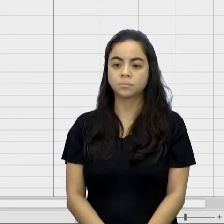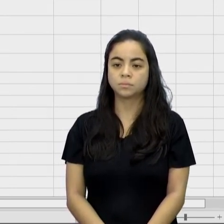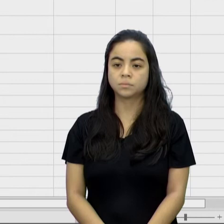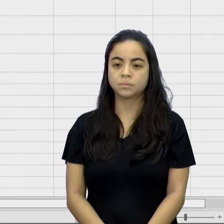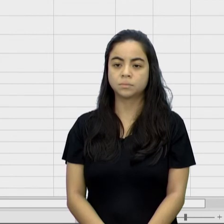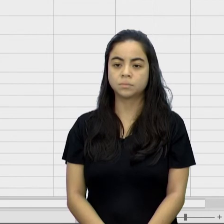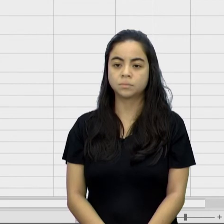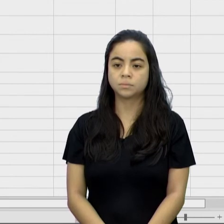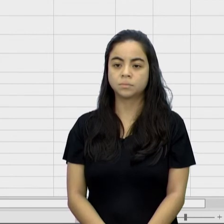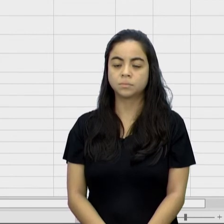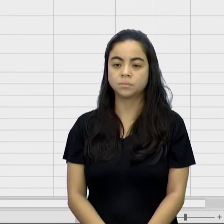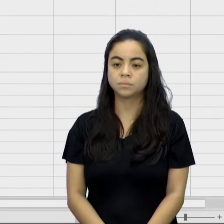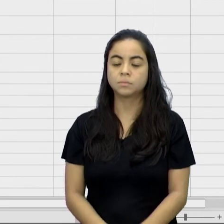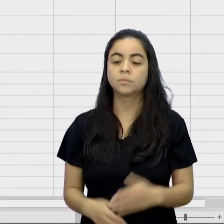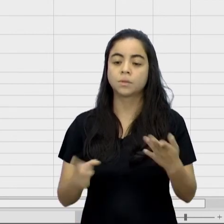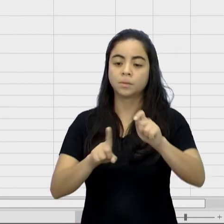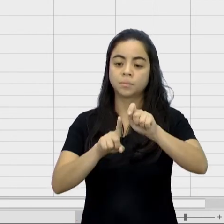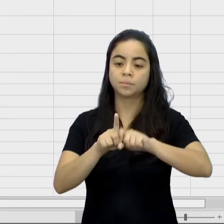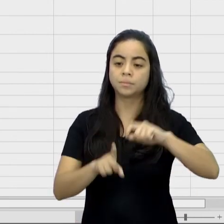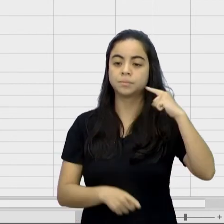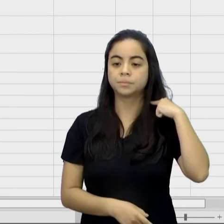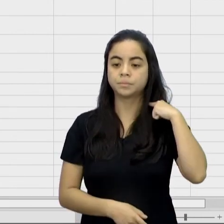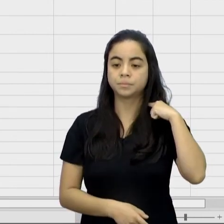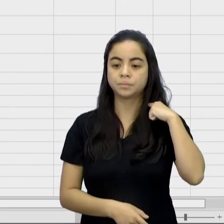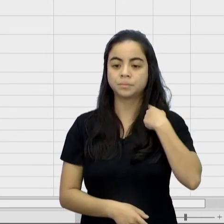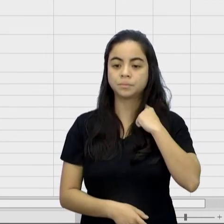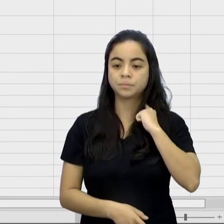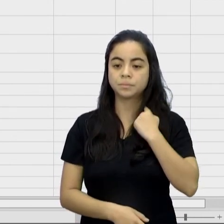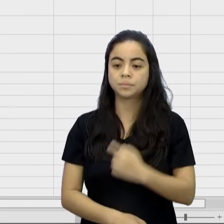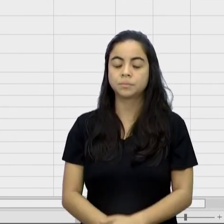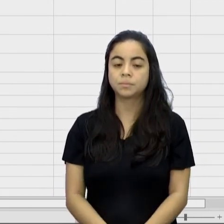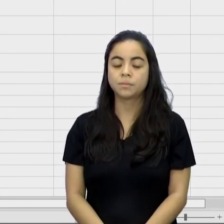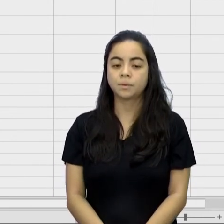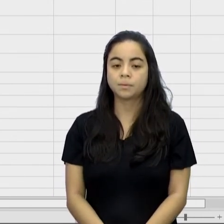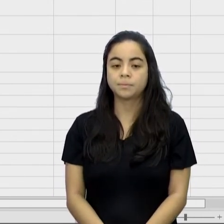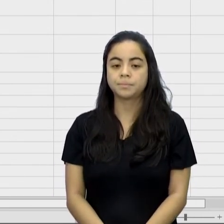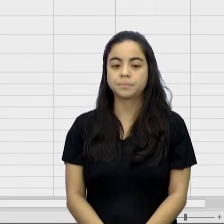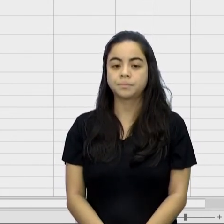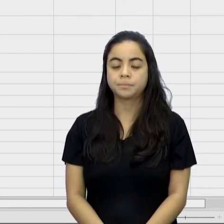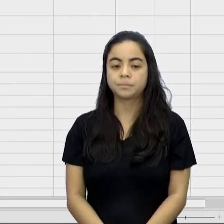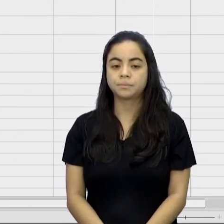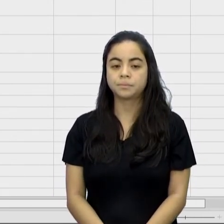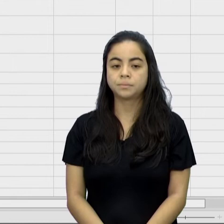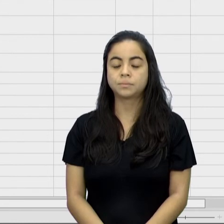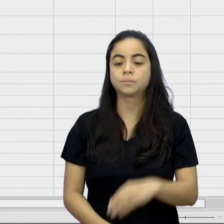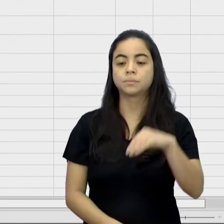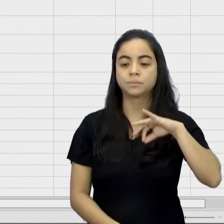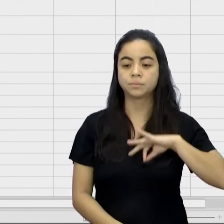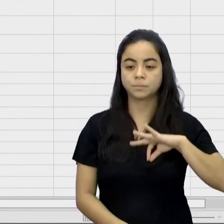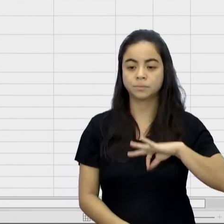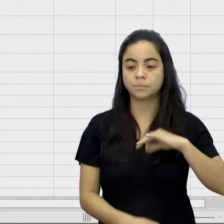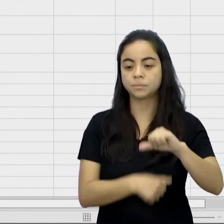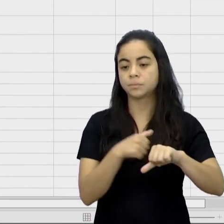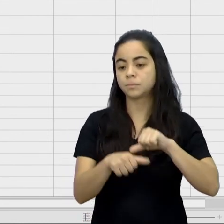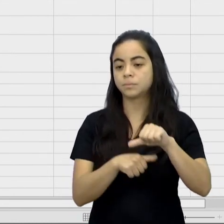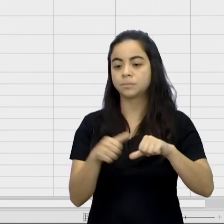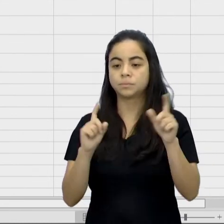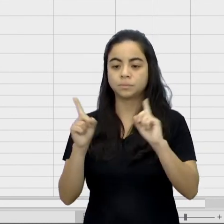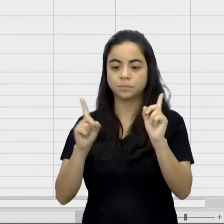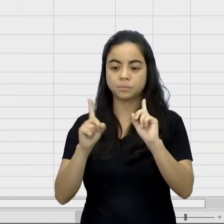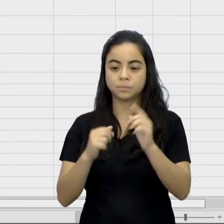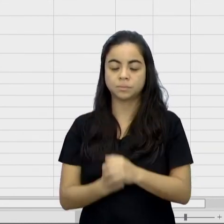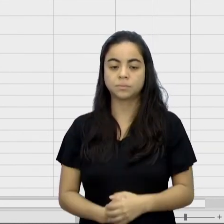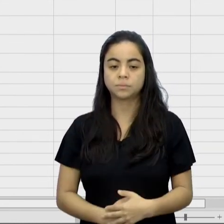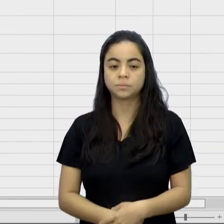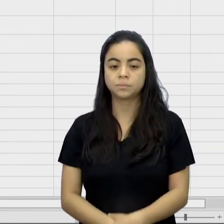em maio, tá ok. Então em maio, aqui O é salário total. não mudou. Total. Poderia, né?